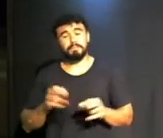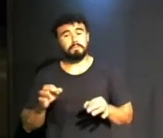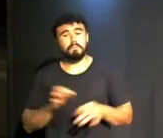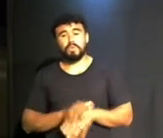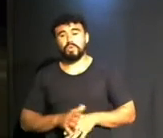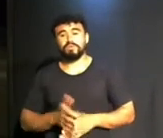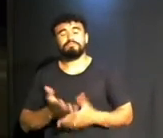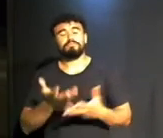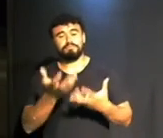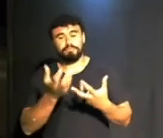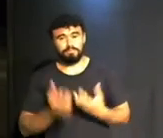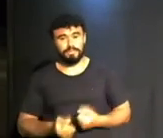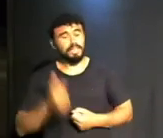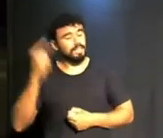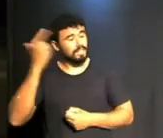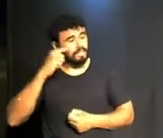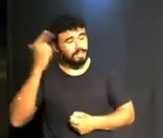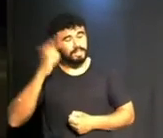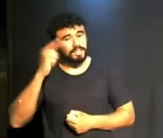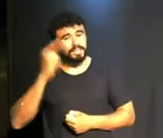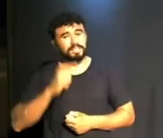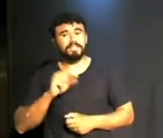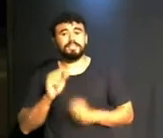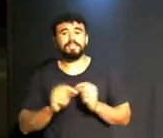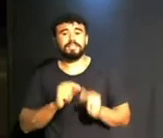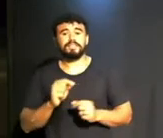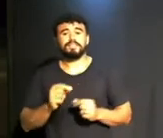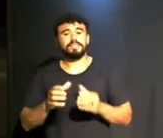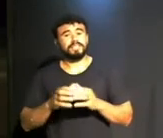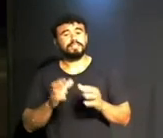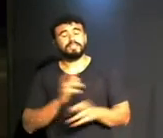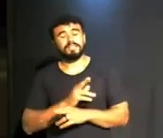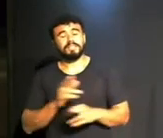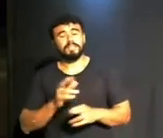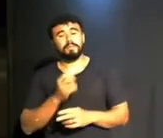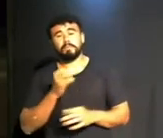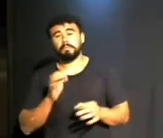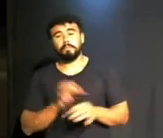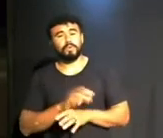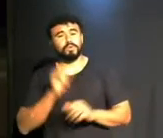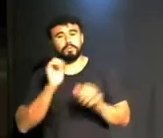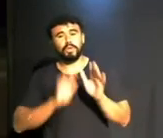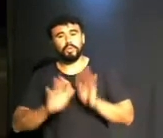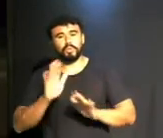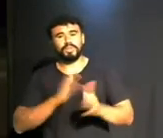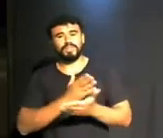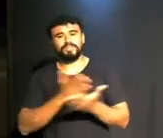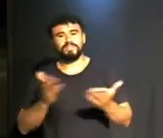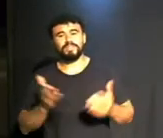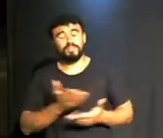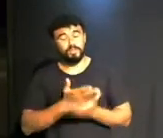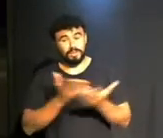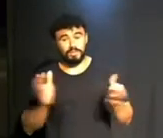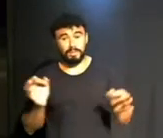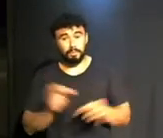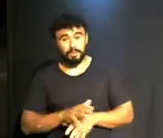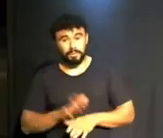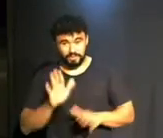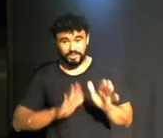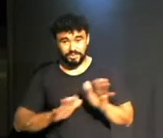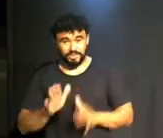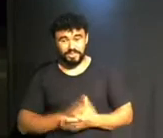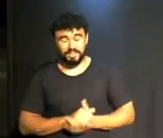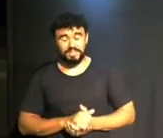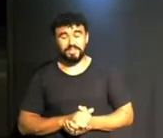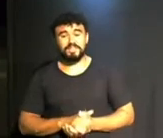te acolher são líderes através das células que estão prontos para cuidar de você e você está pronto para ser cuidado